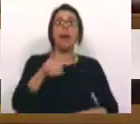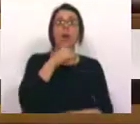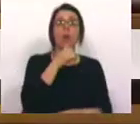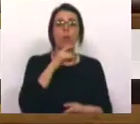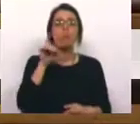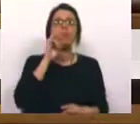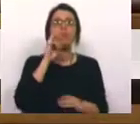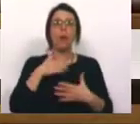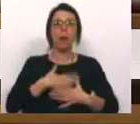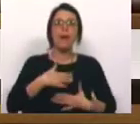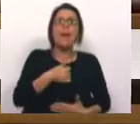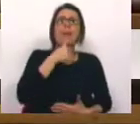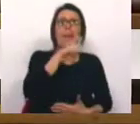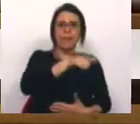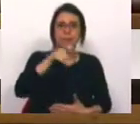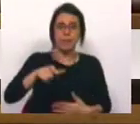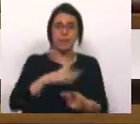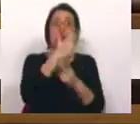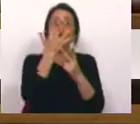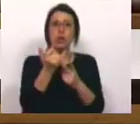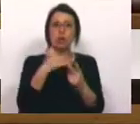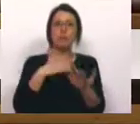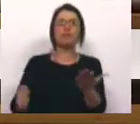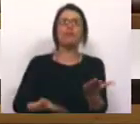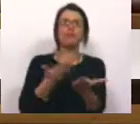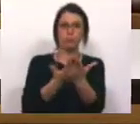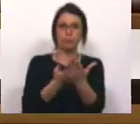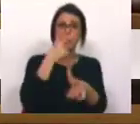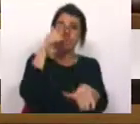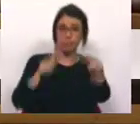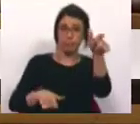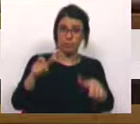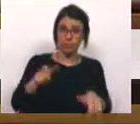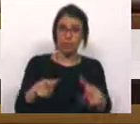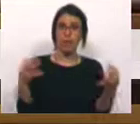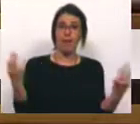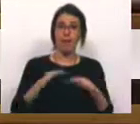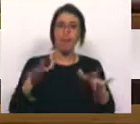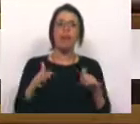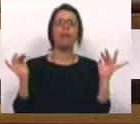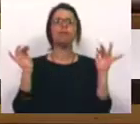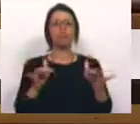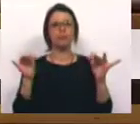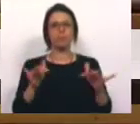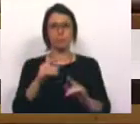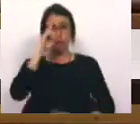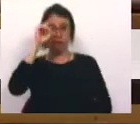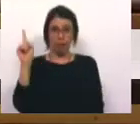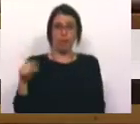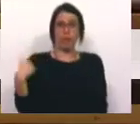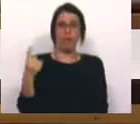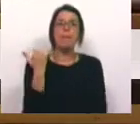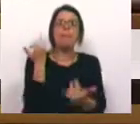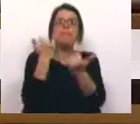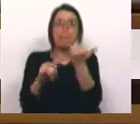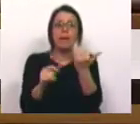a segurança dos banhistas. Em segundo lugar, propomos que os cidadãos que frequentam as praias tenham consciência de